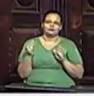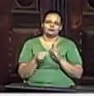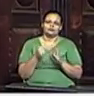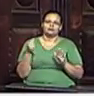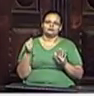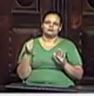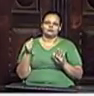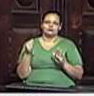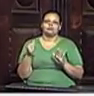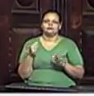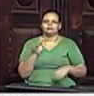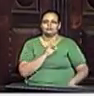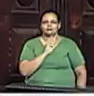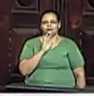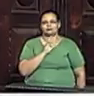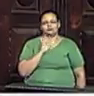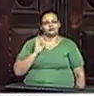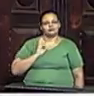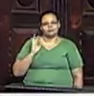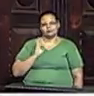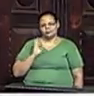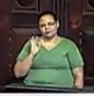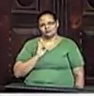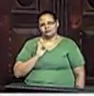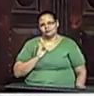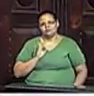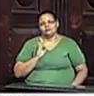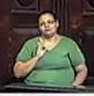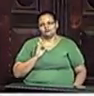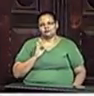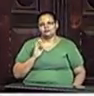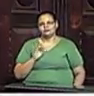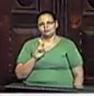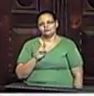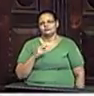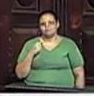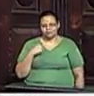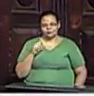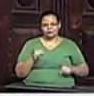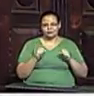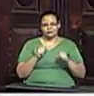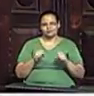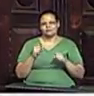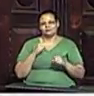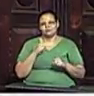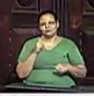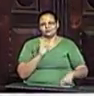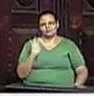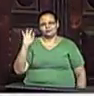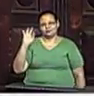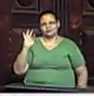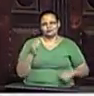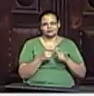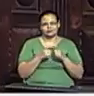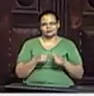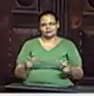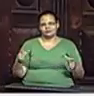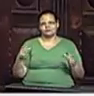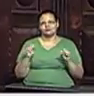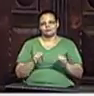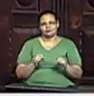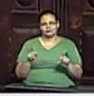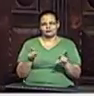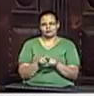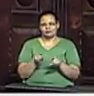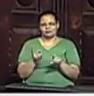que a Polícia Rodoviária Federal possa ter o seu efetivo acrescido e possa